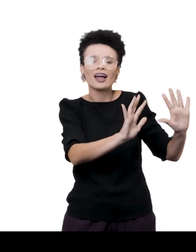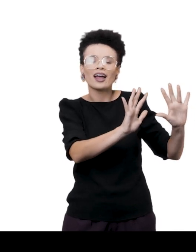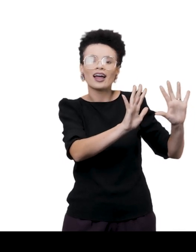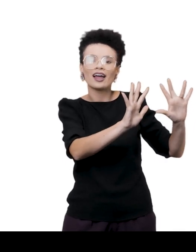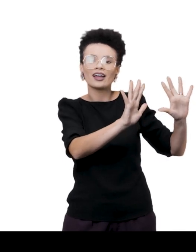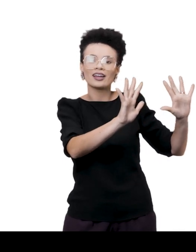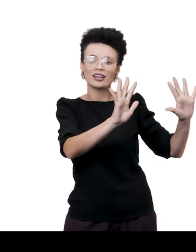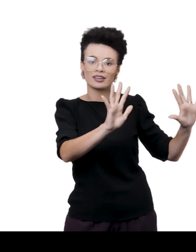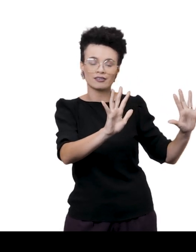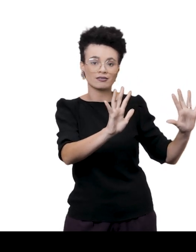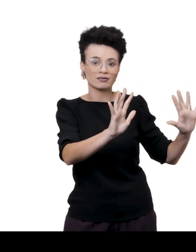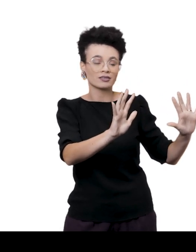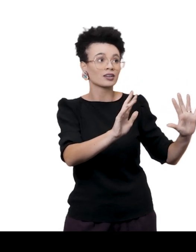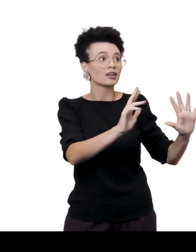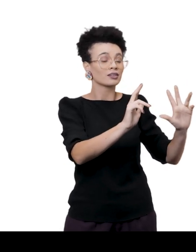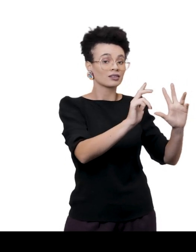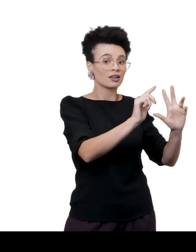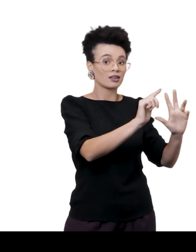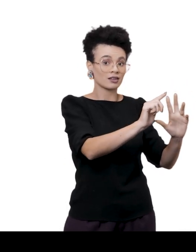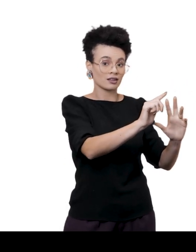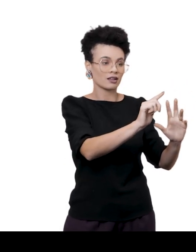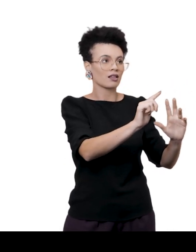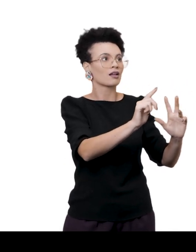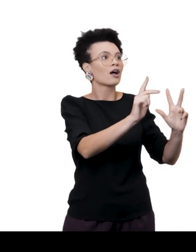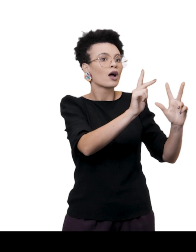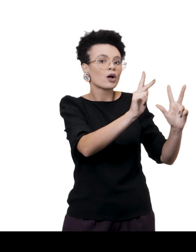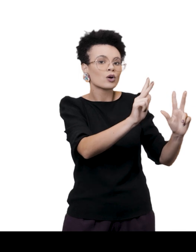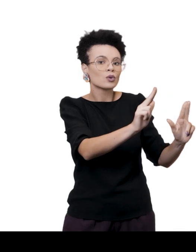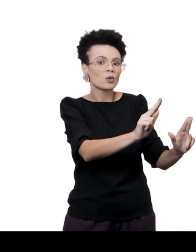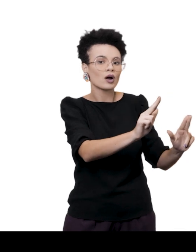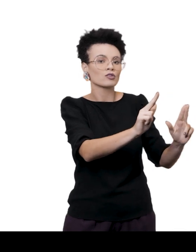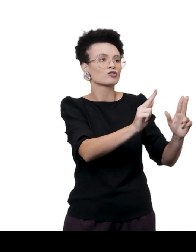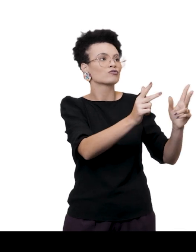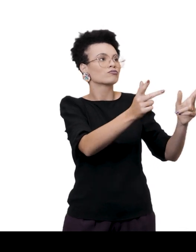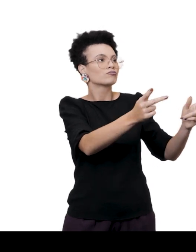clara e penas abertas, paira em atitude de recepção.